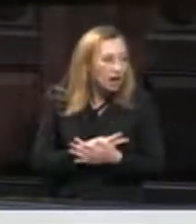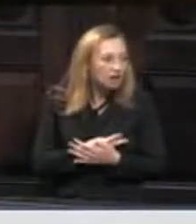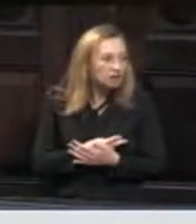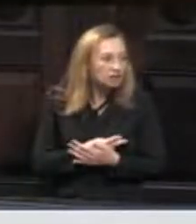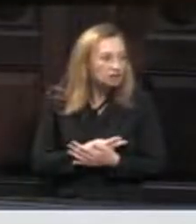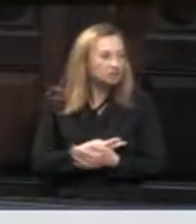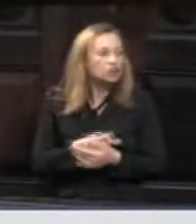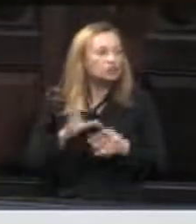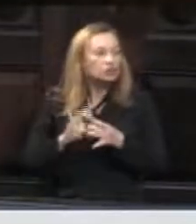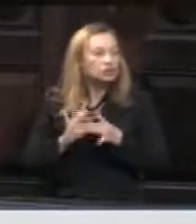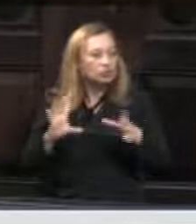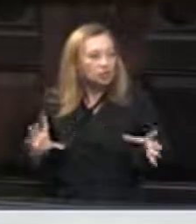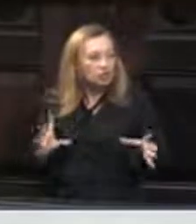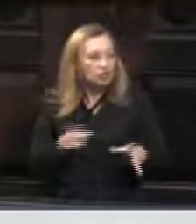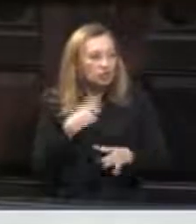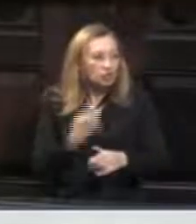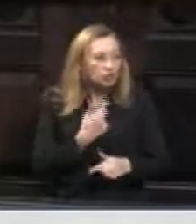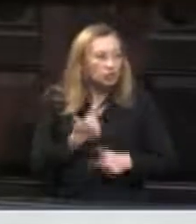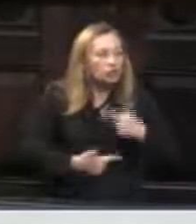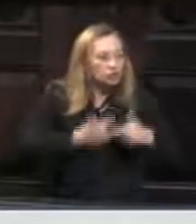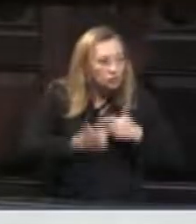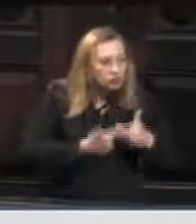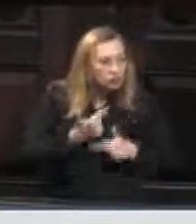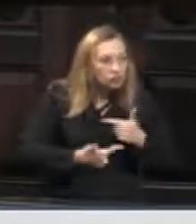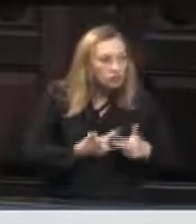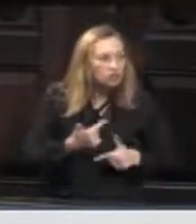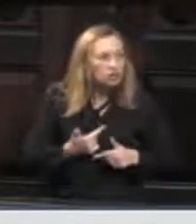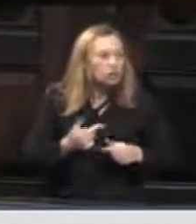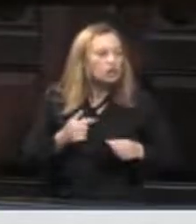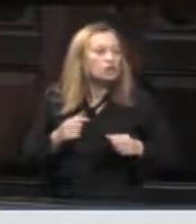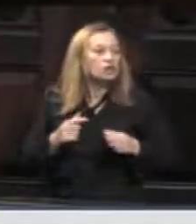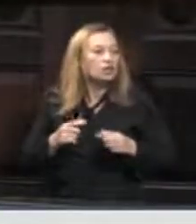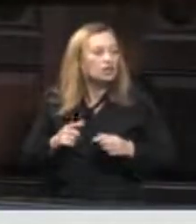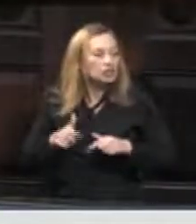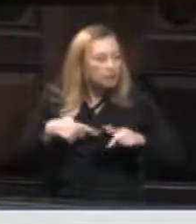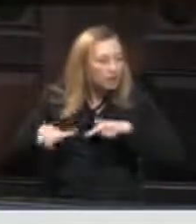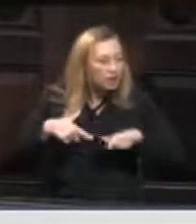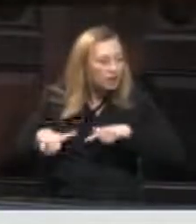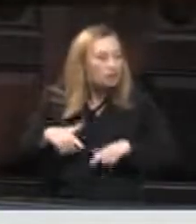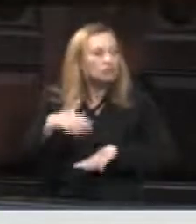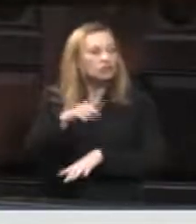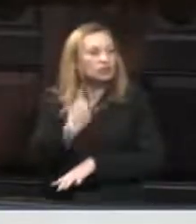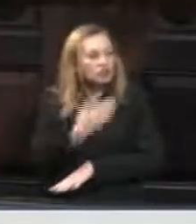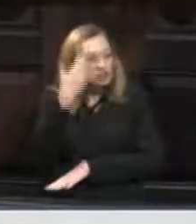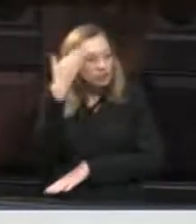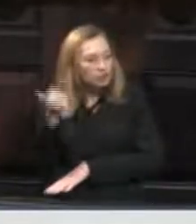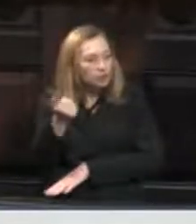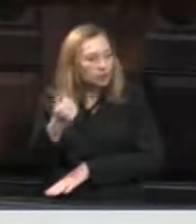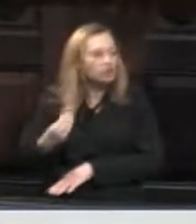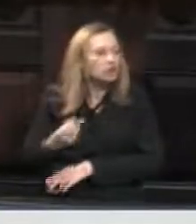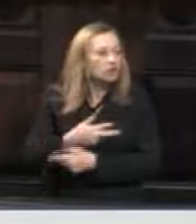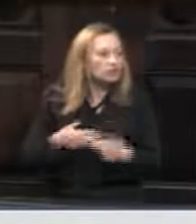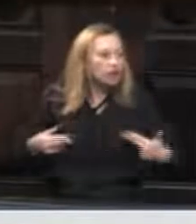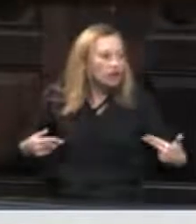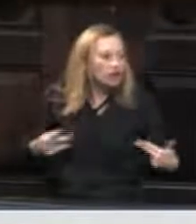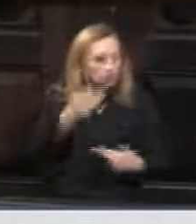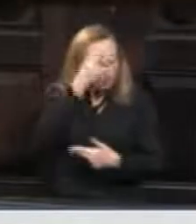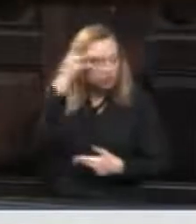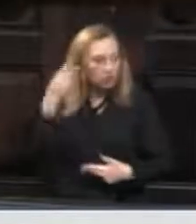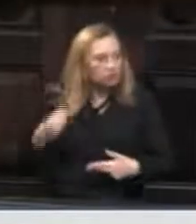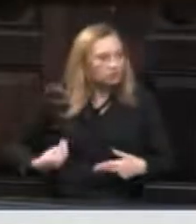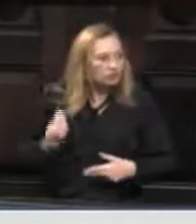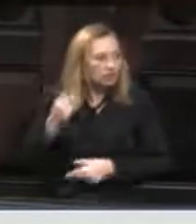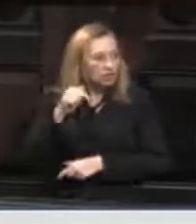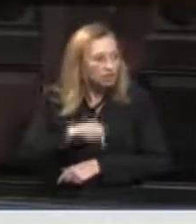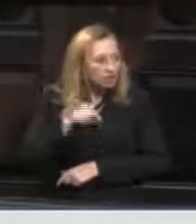uma democracia que lutamos tanto para construir. A gente sabe, e muitos de nós viemos até aqui, aceitamos a